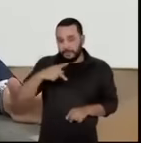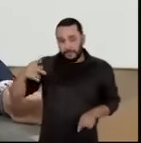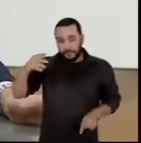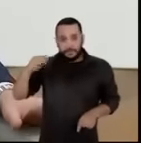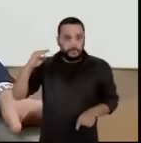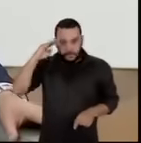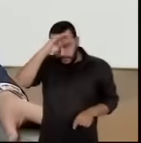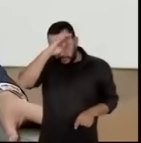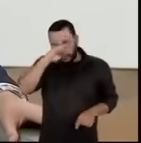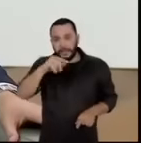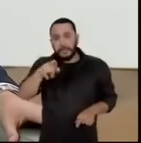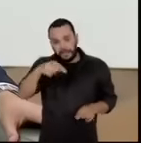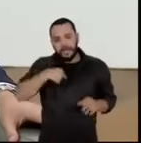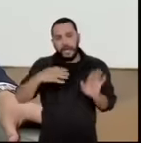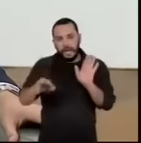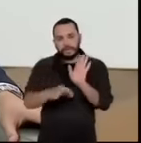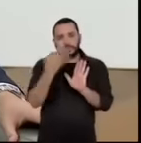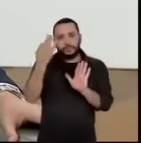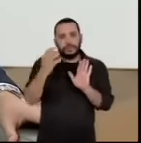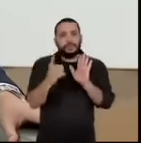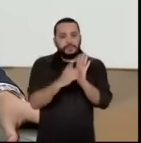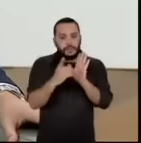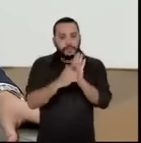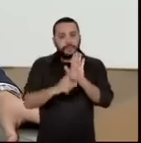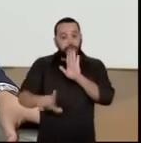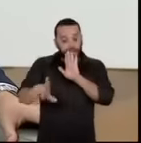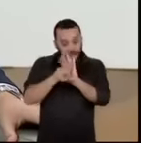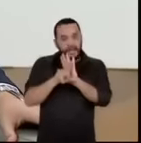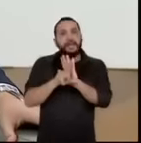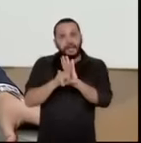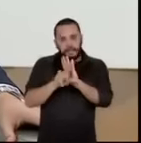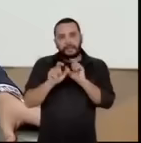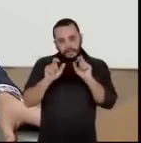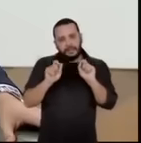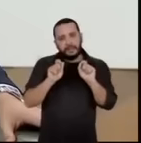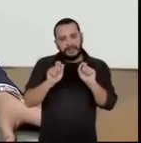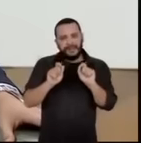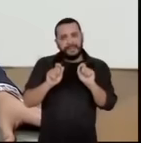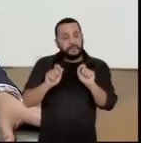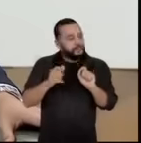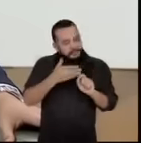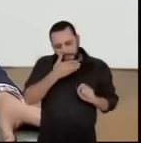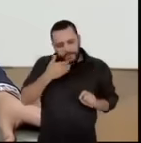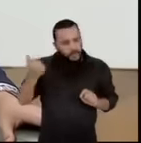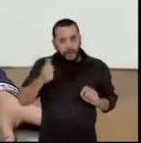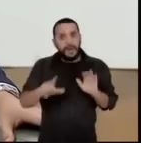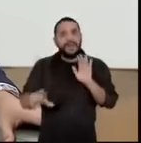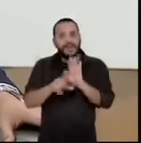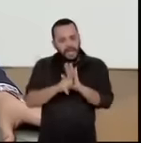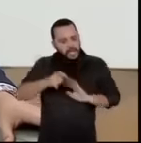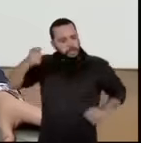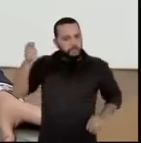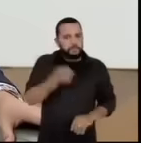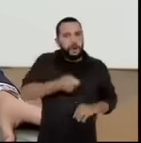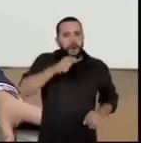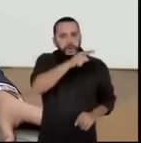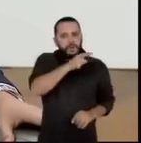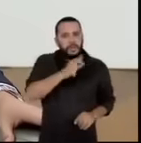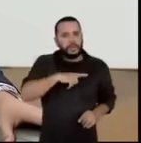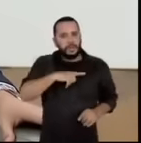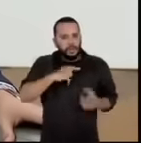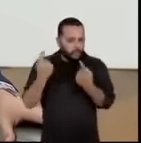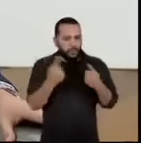aqui há pouco, ele assinou um decreto de garantia da lei e da ordem, que é a medida talvez mais eficiente, mais dura, no sentido de combate